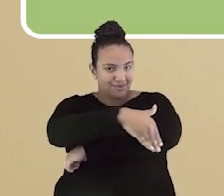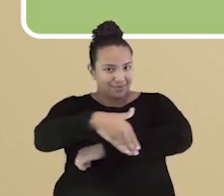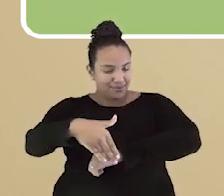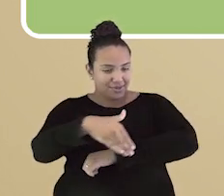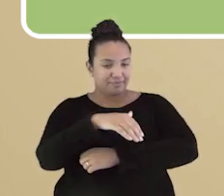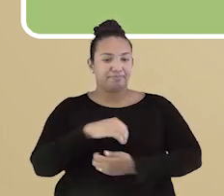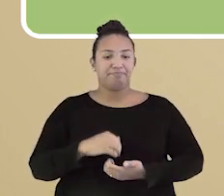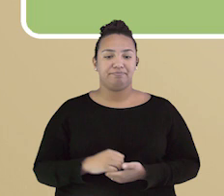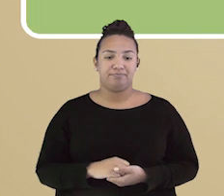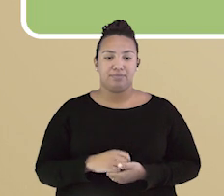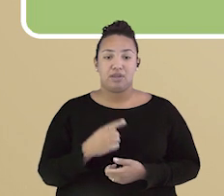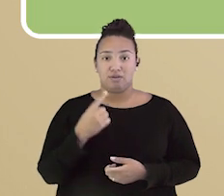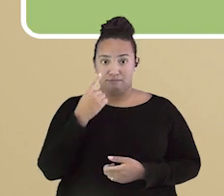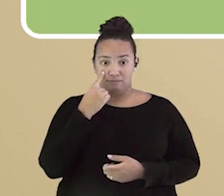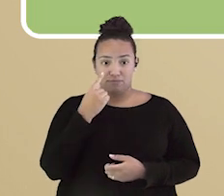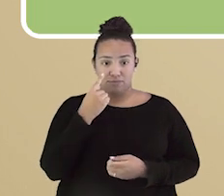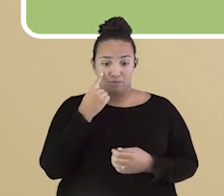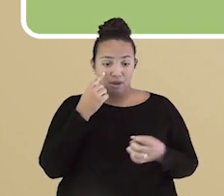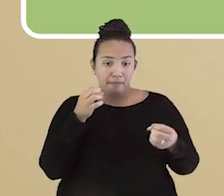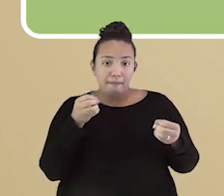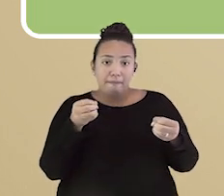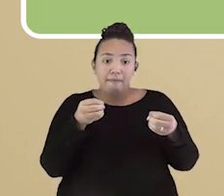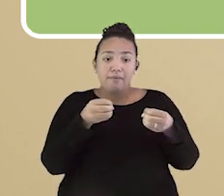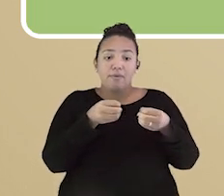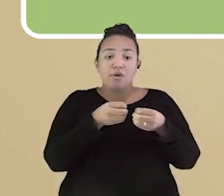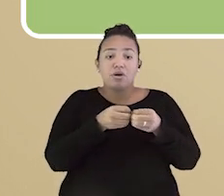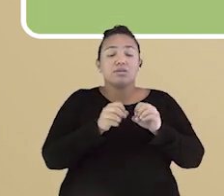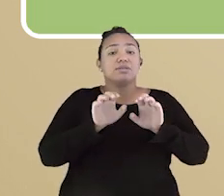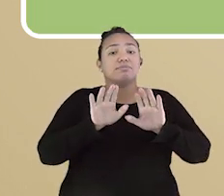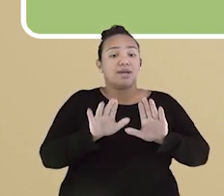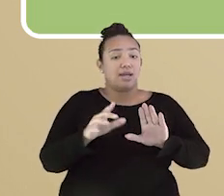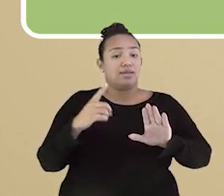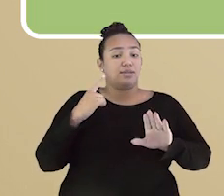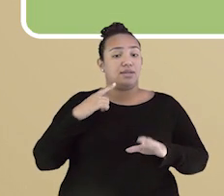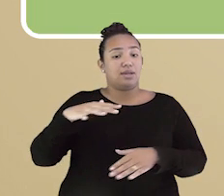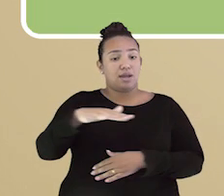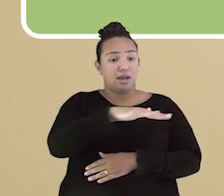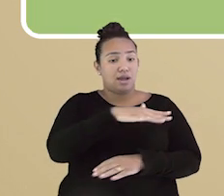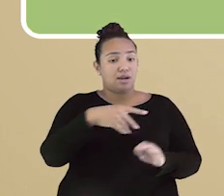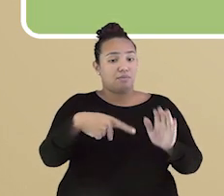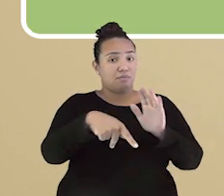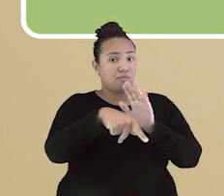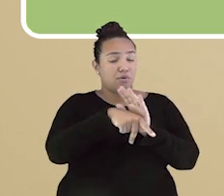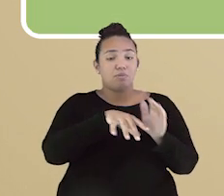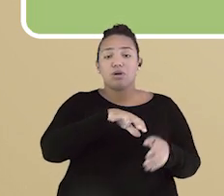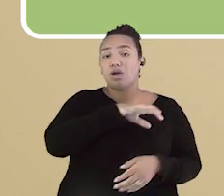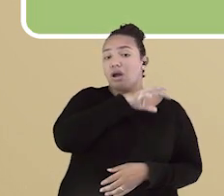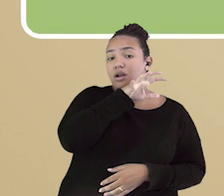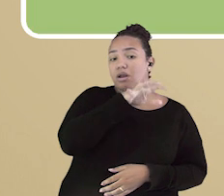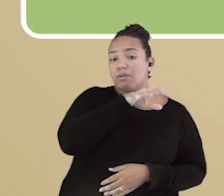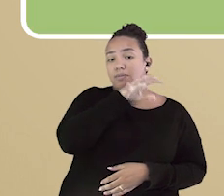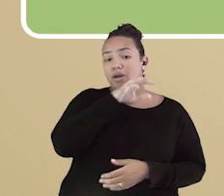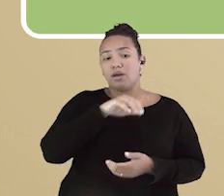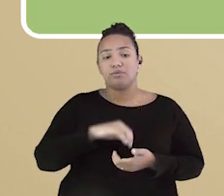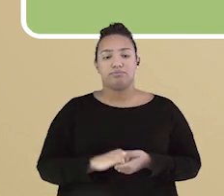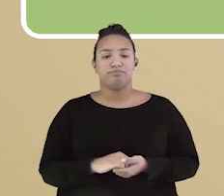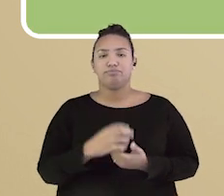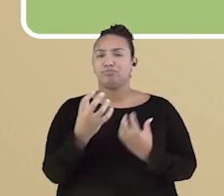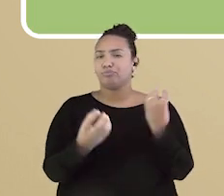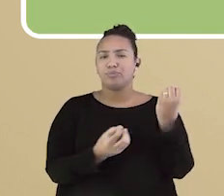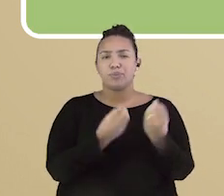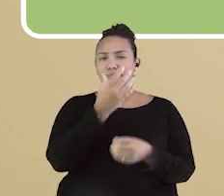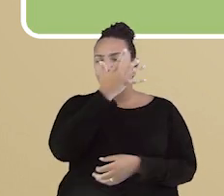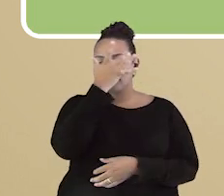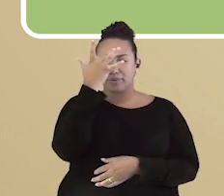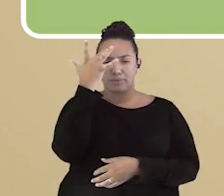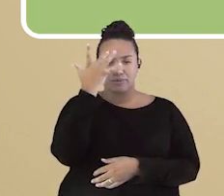de estarem próximas, existem muitas áreas de pastagem de animais. Como será que as pessoas vivem nesse lugar? Será